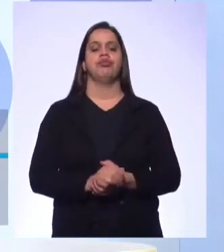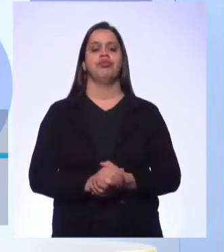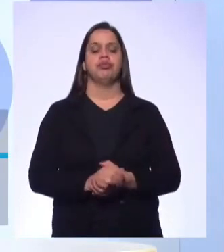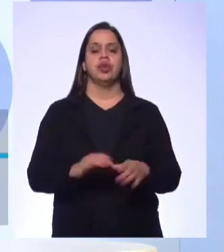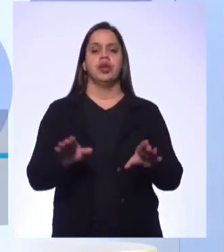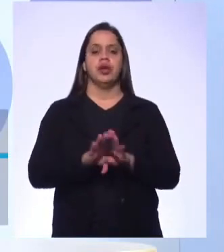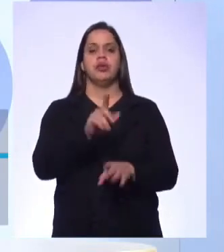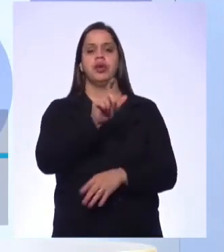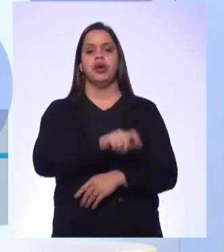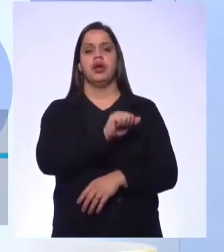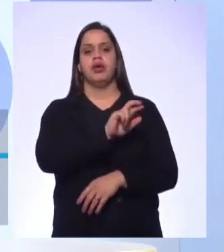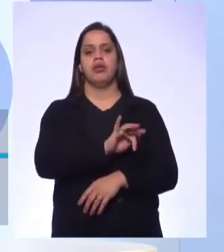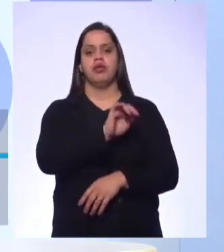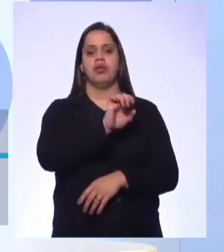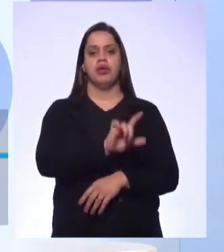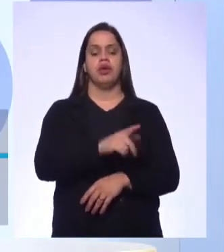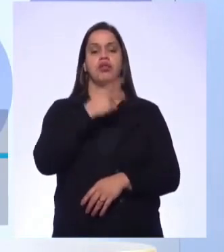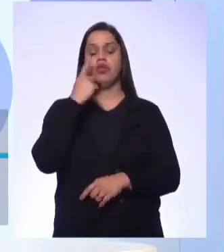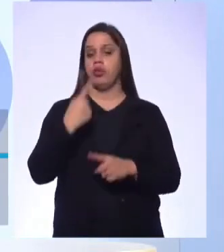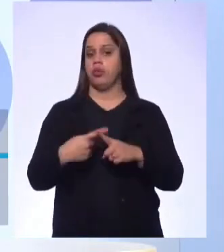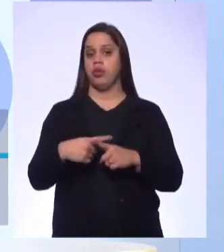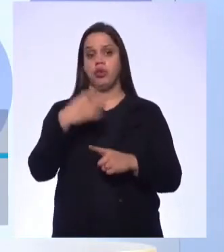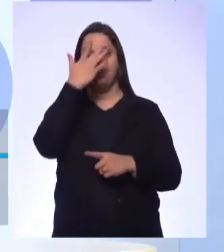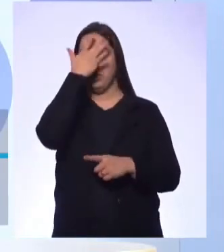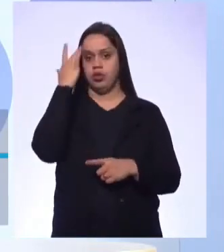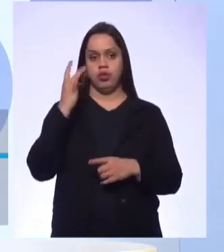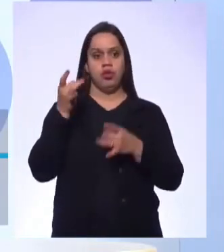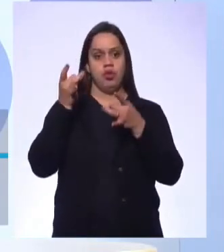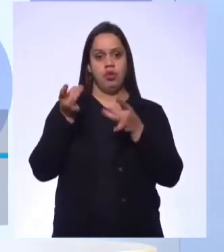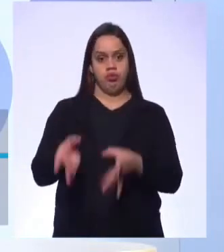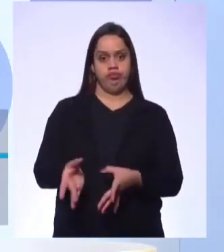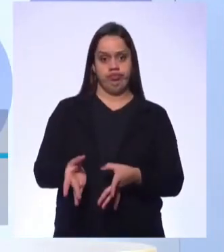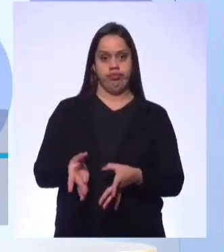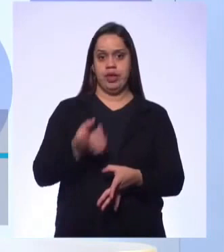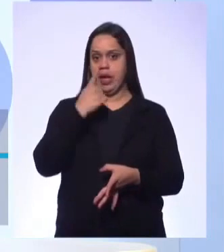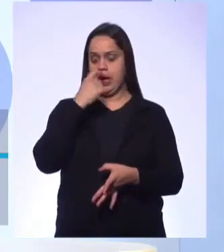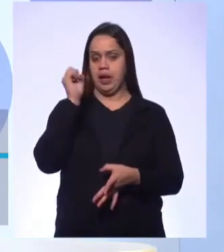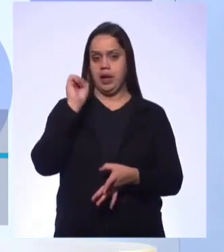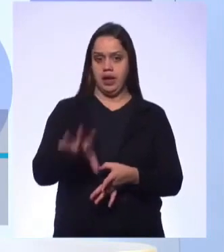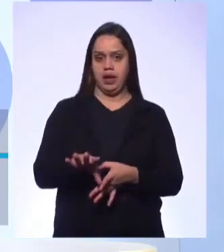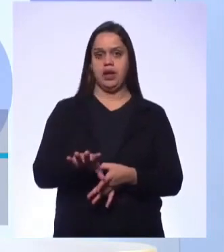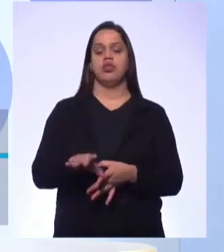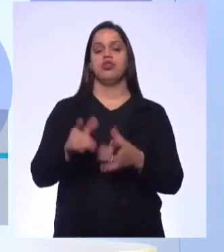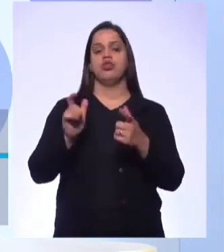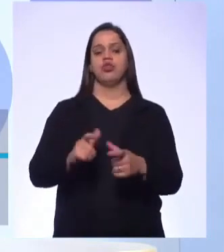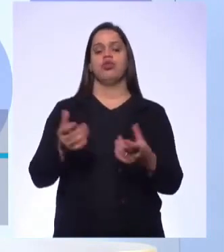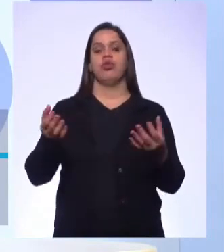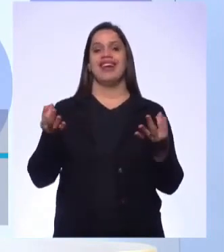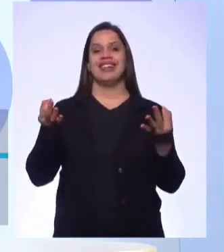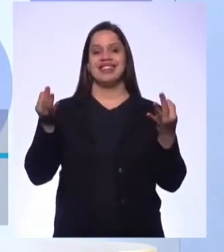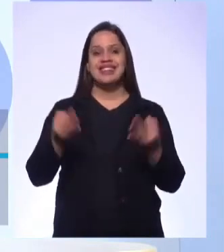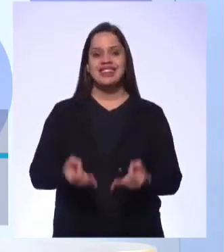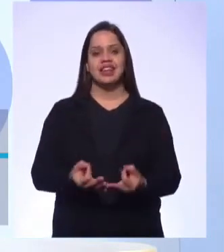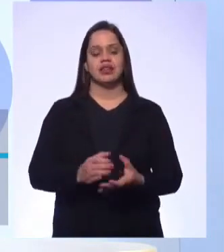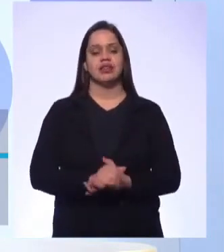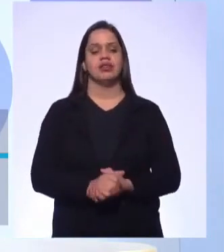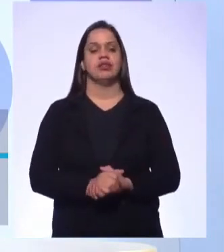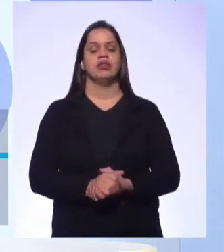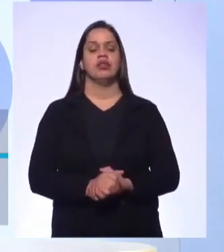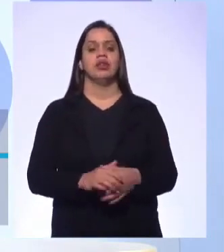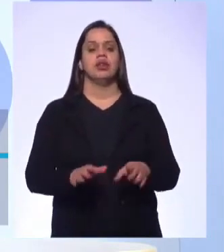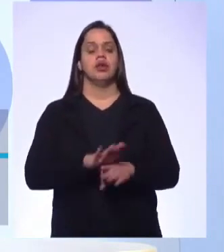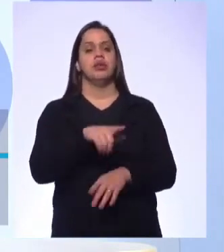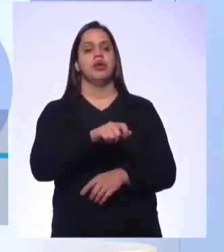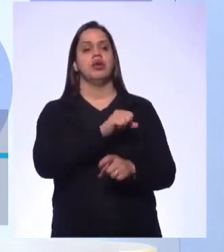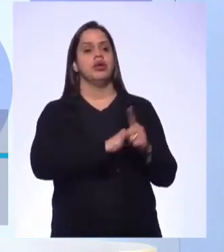Rafael, pelas pessoas, não descartando, seria lixo, que faltou Sim. lixo aqui, no lugar certo. O Caio colocou, porque a